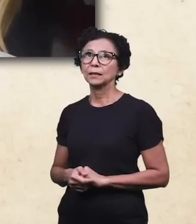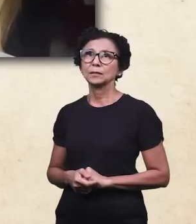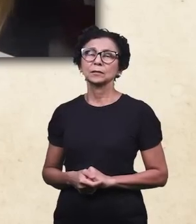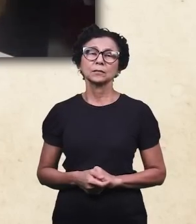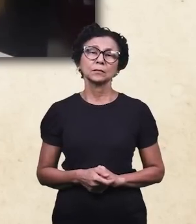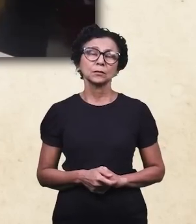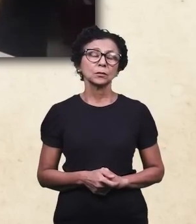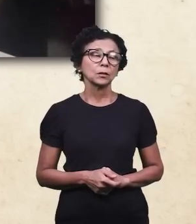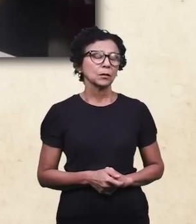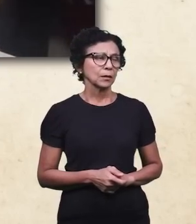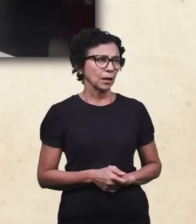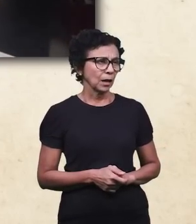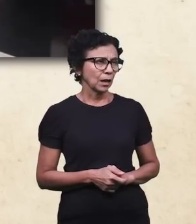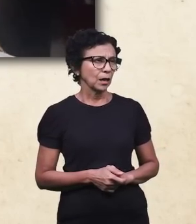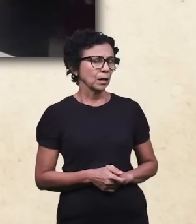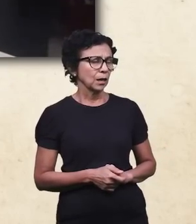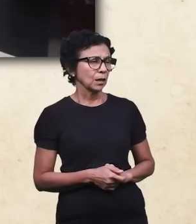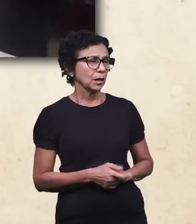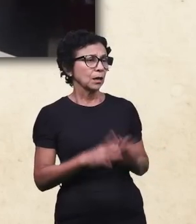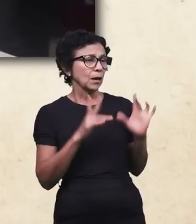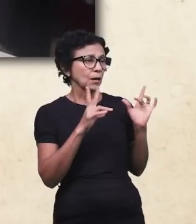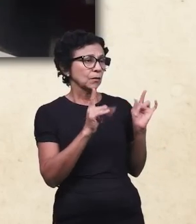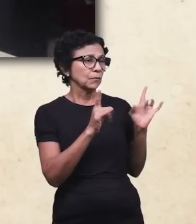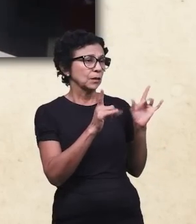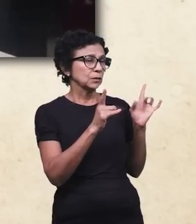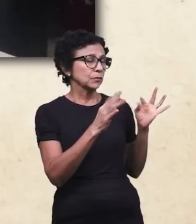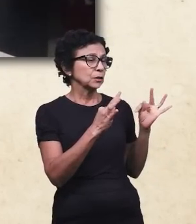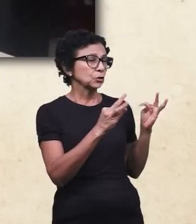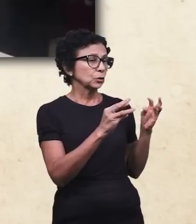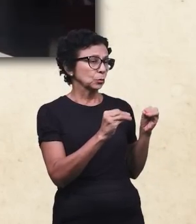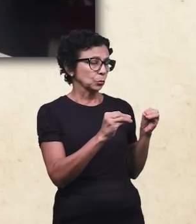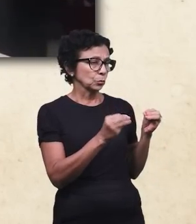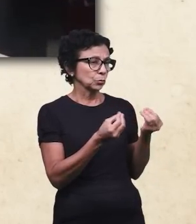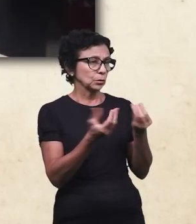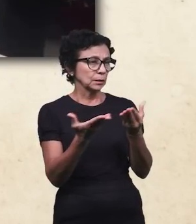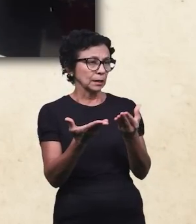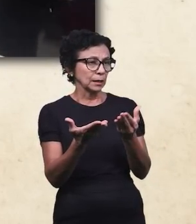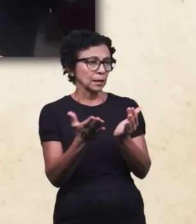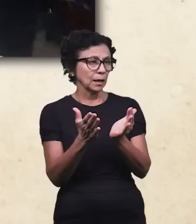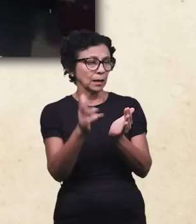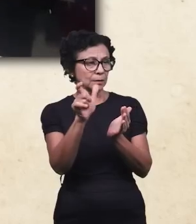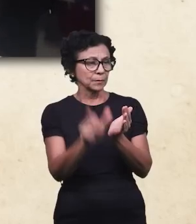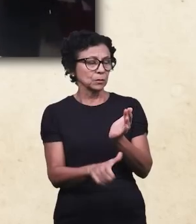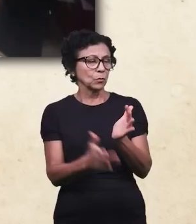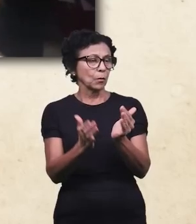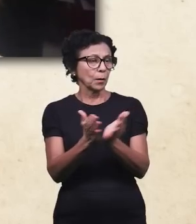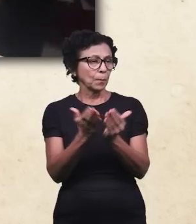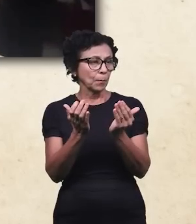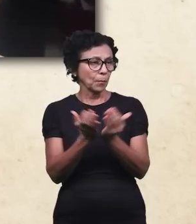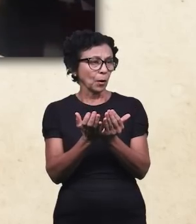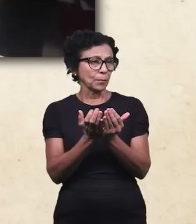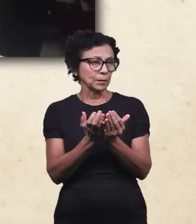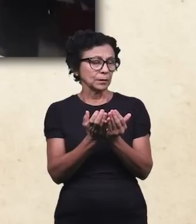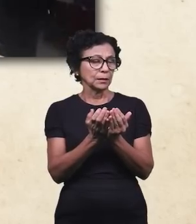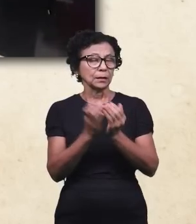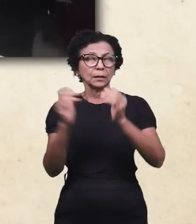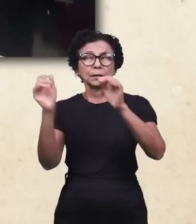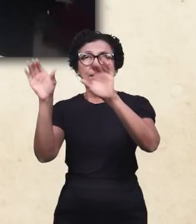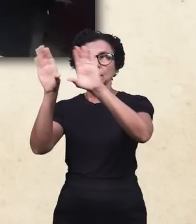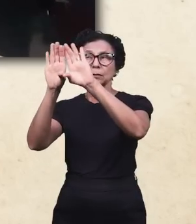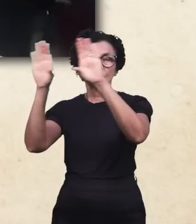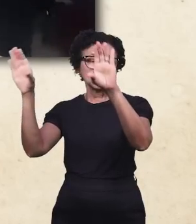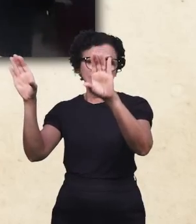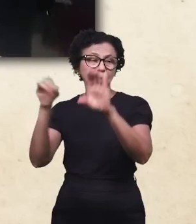pobres, e você terá o tesouro nos céus. Venha e siga-me. Quando o jovem ouviu isso,